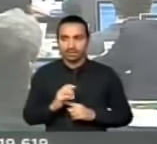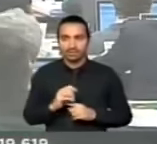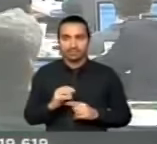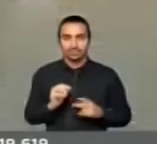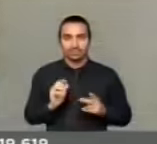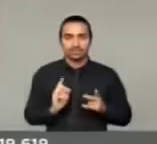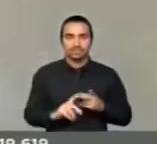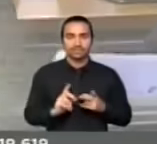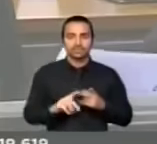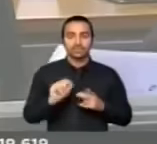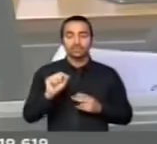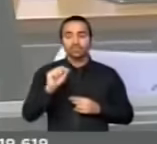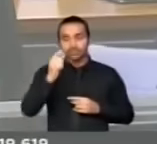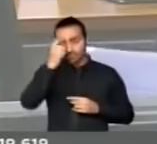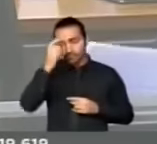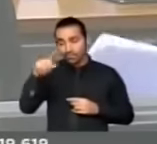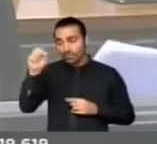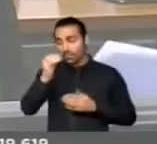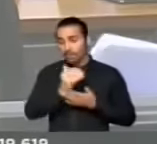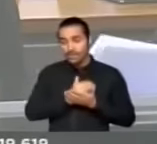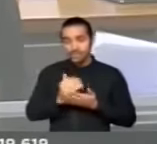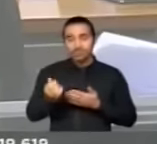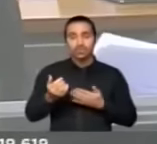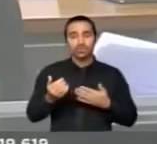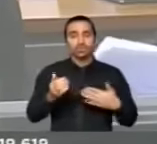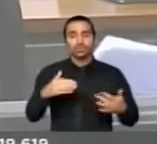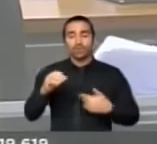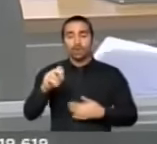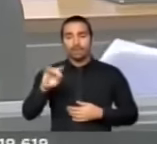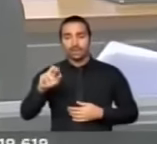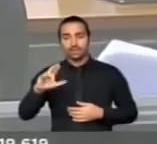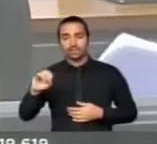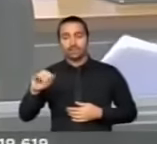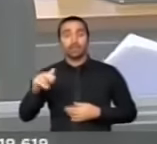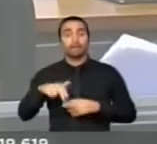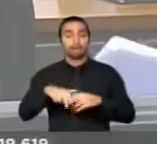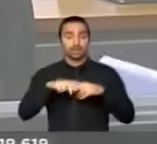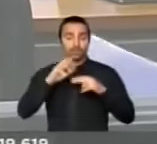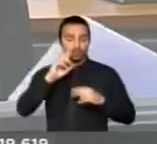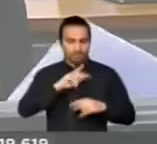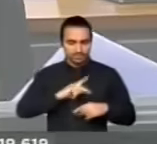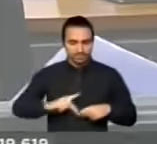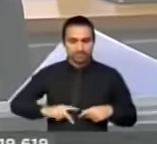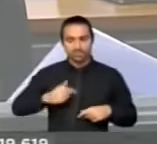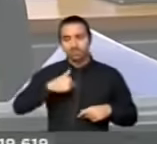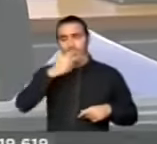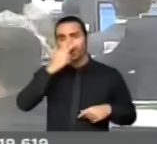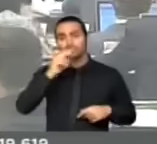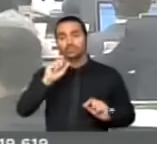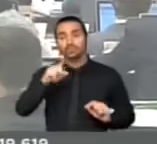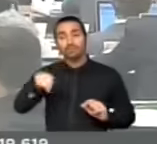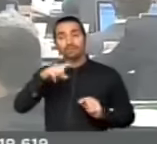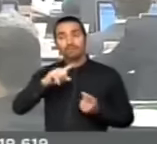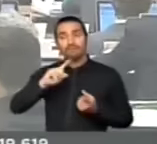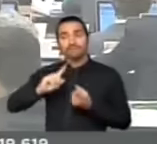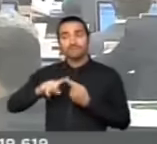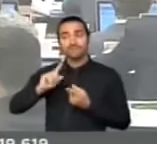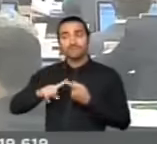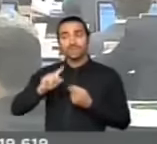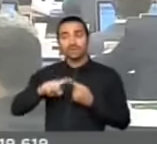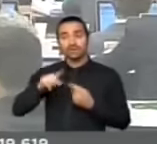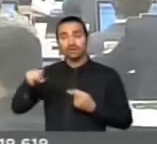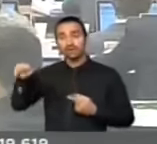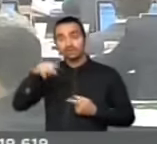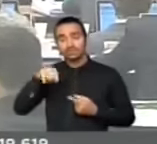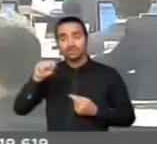consciência do que se iniciou com essa operação. Por isso, senhor presidente, eu acho que vingança do senhor Eduardo